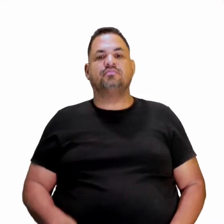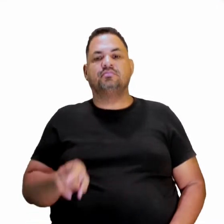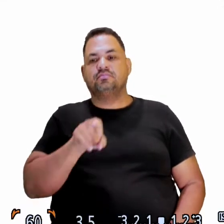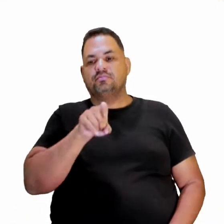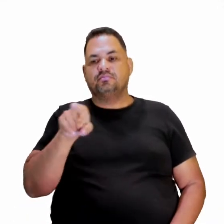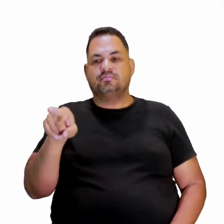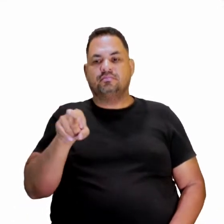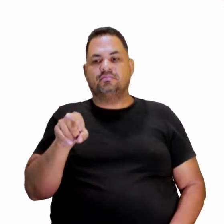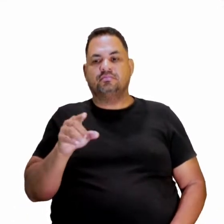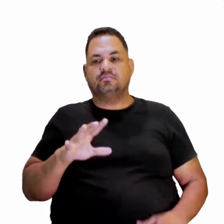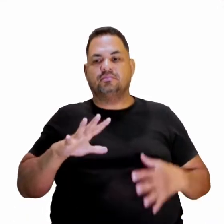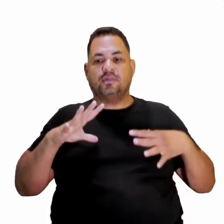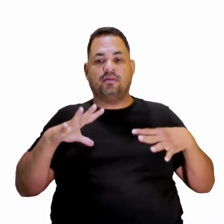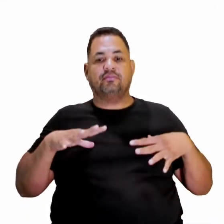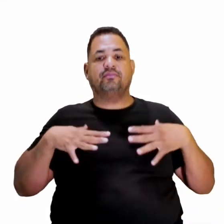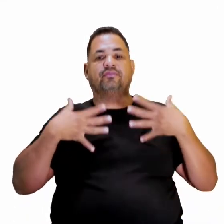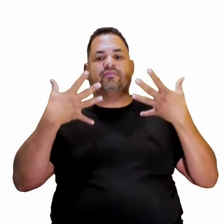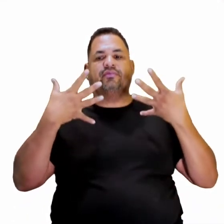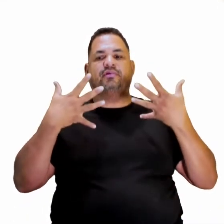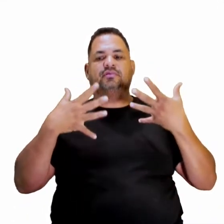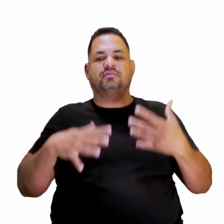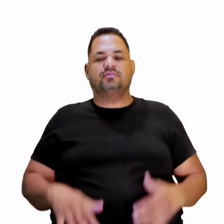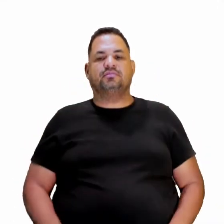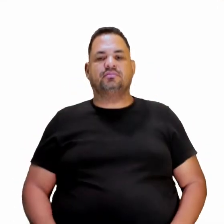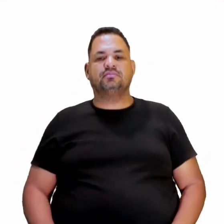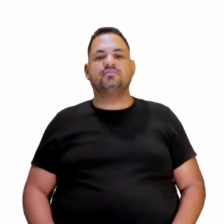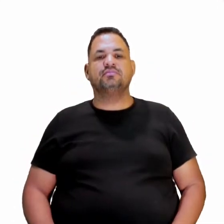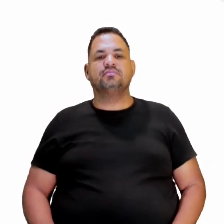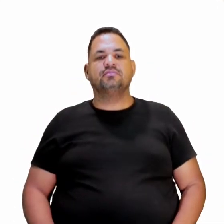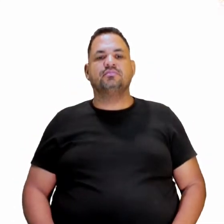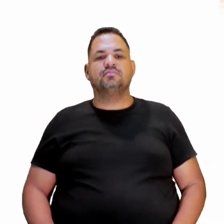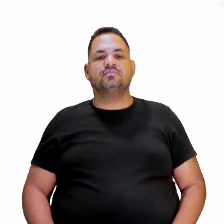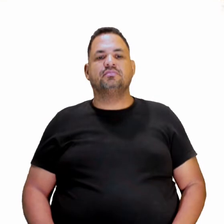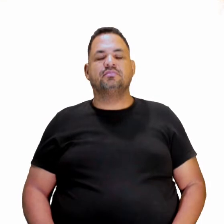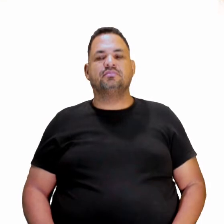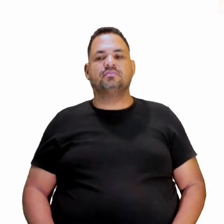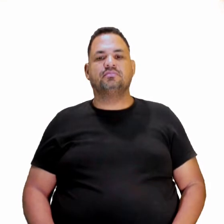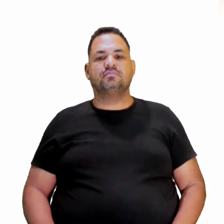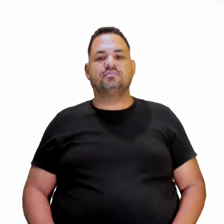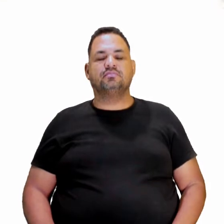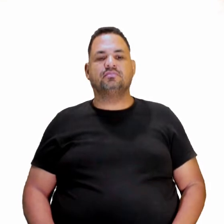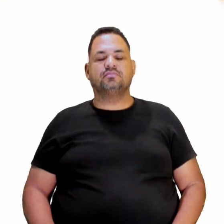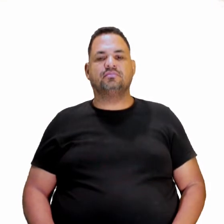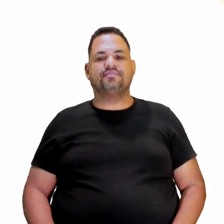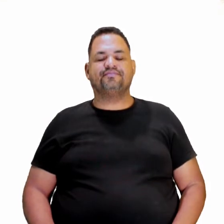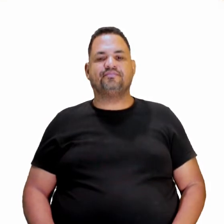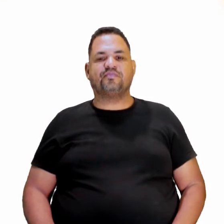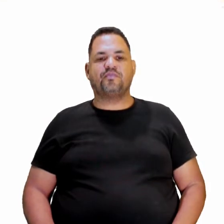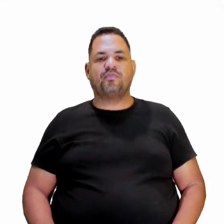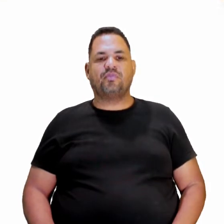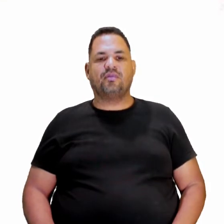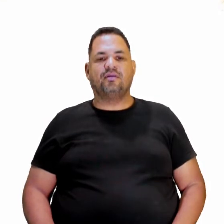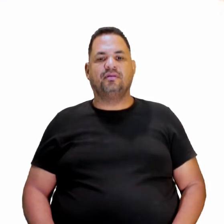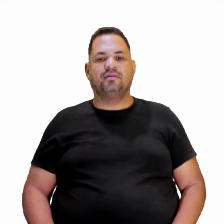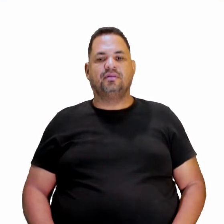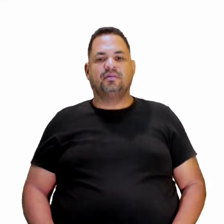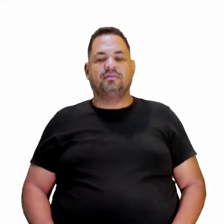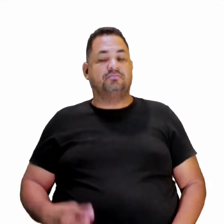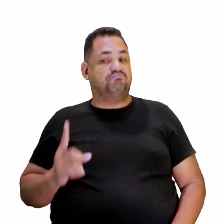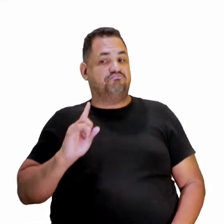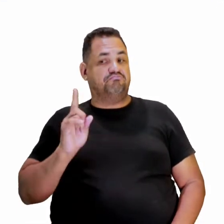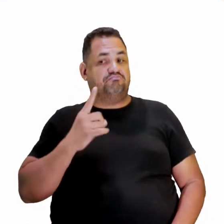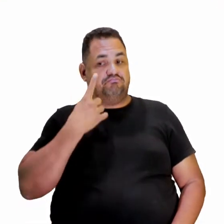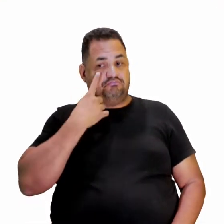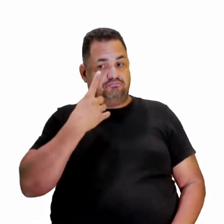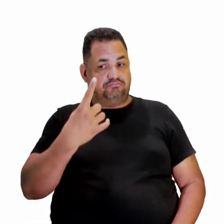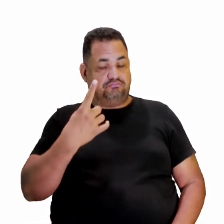eles na festa. Esse them é diferente, tá? I didn't see them at the party. Eu não vi